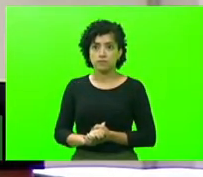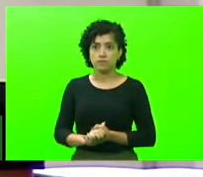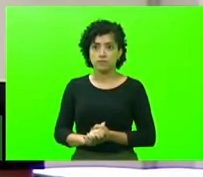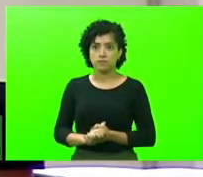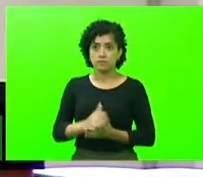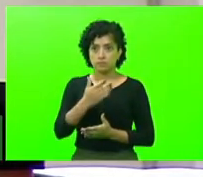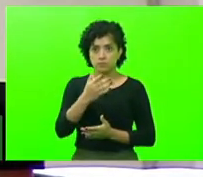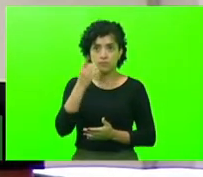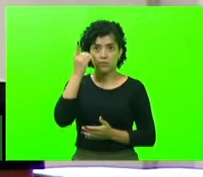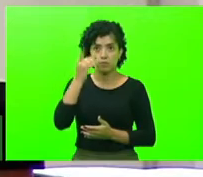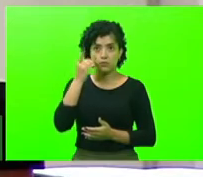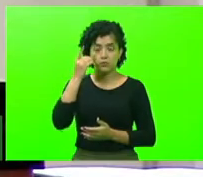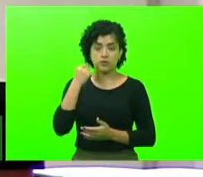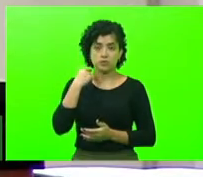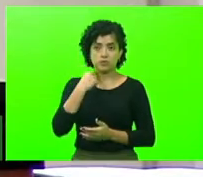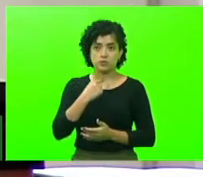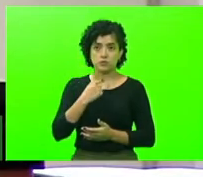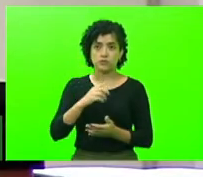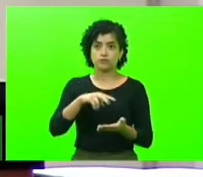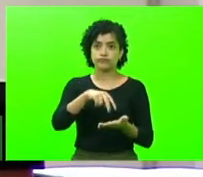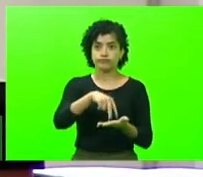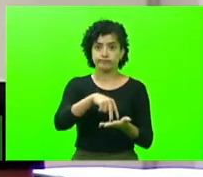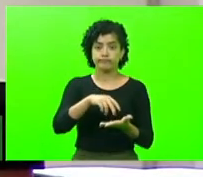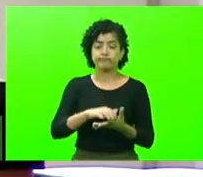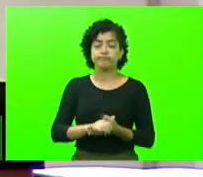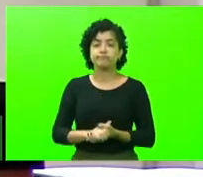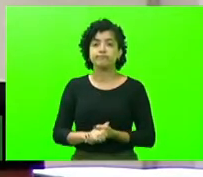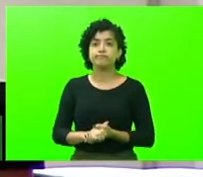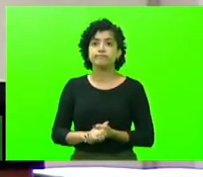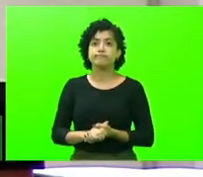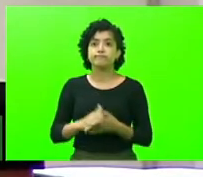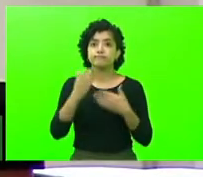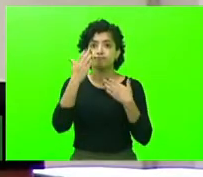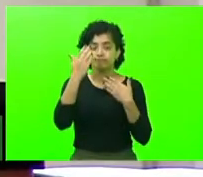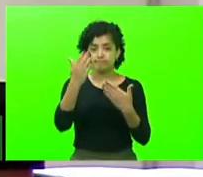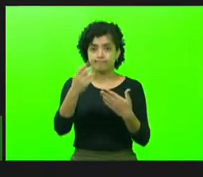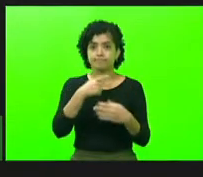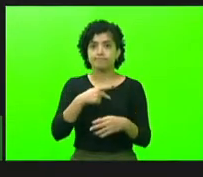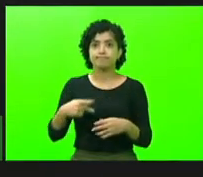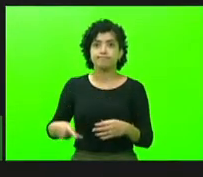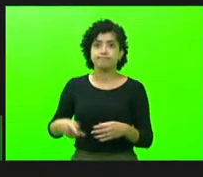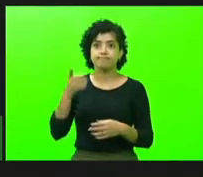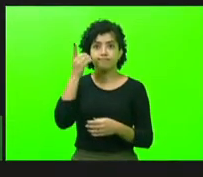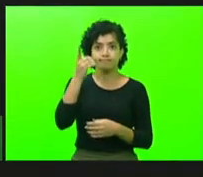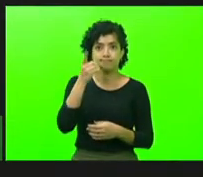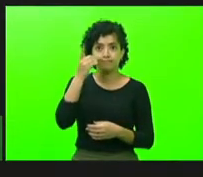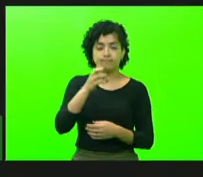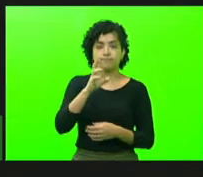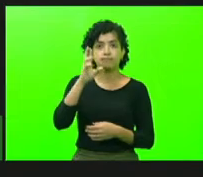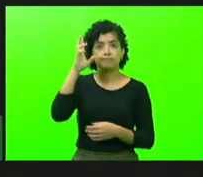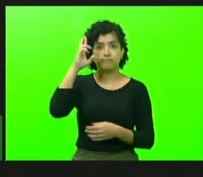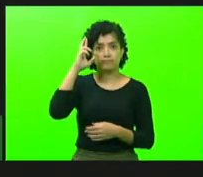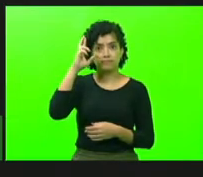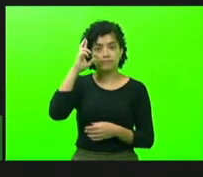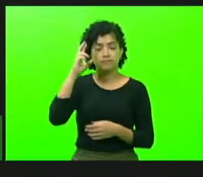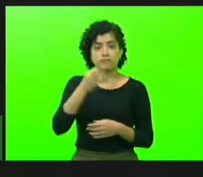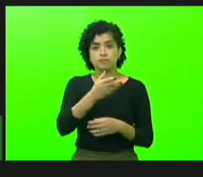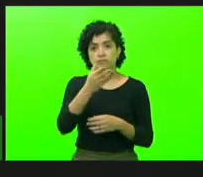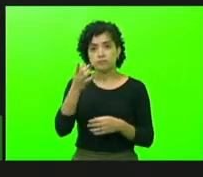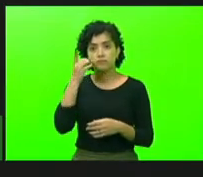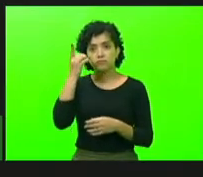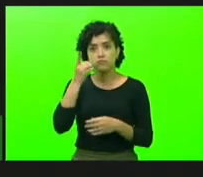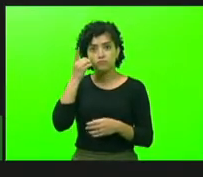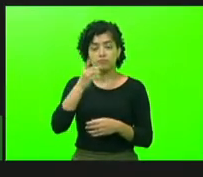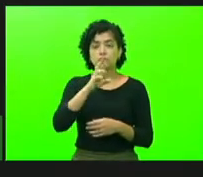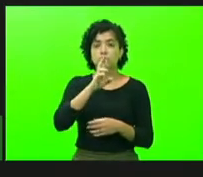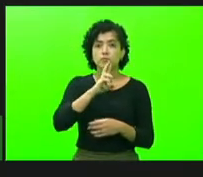Deputado Silvio, com a palavra. Obrigado, senhor presidente, deputado Ricardo Alba, demais deputados, deputado Rodrigo